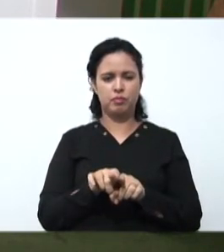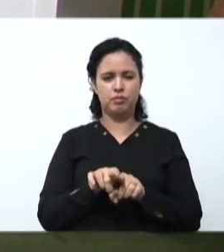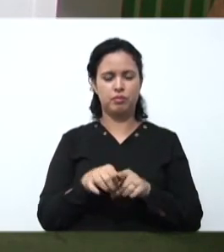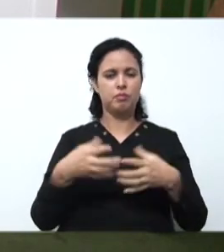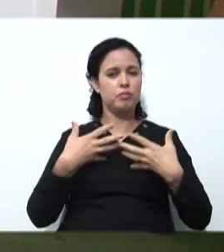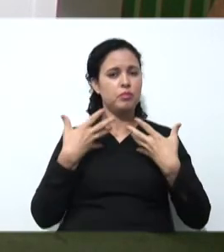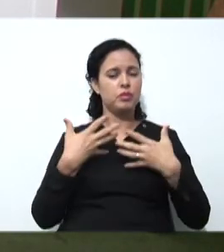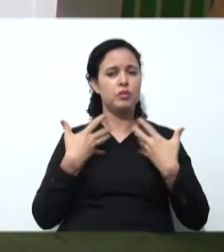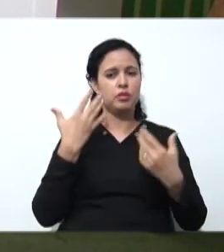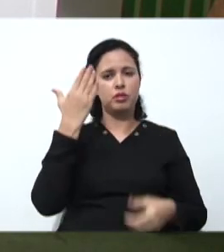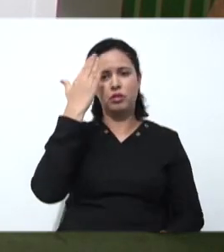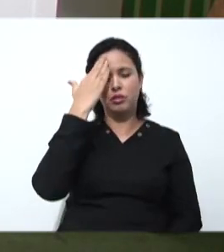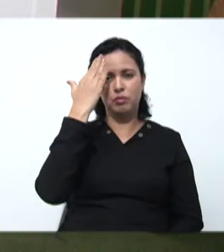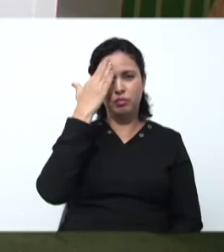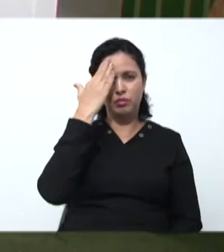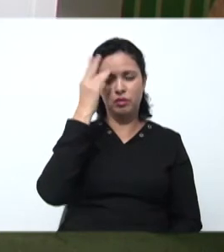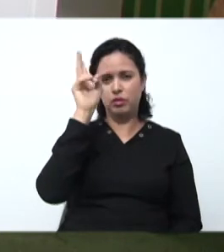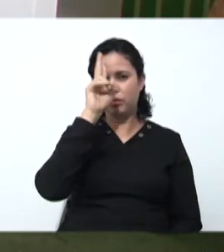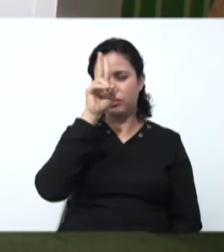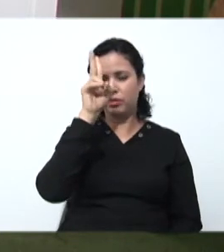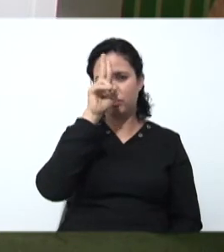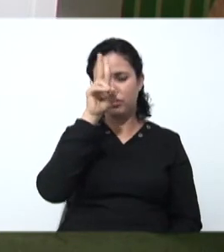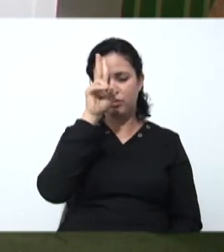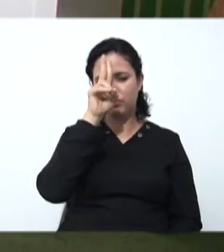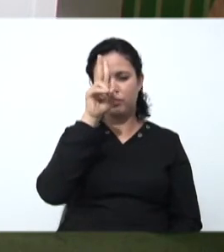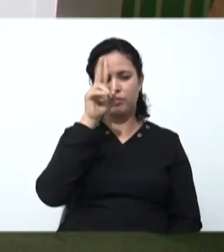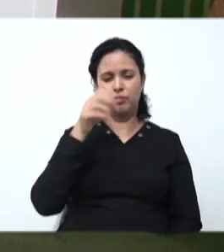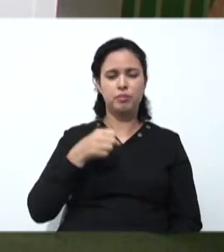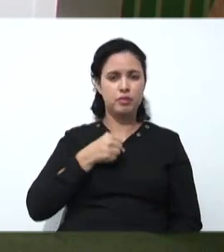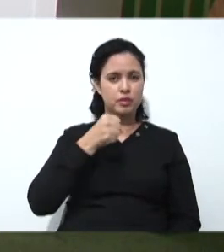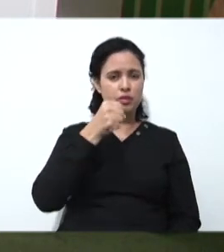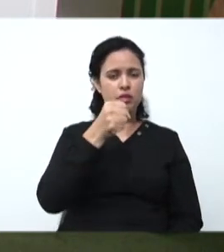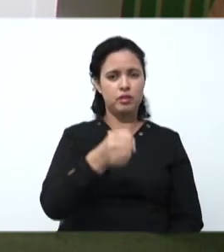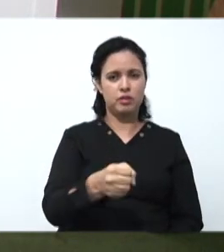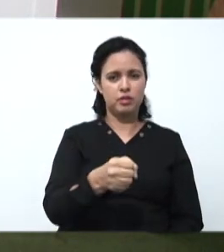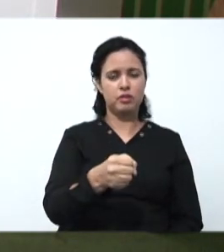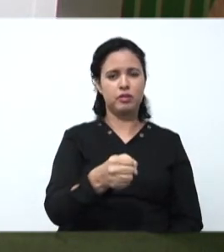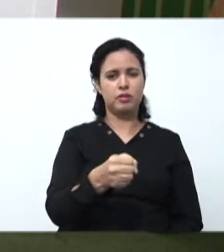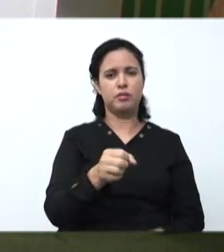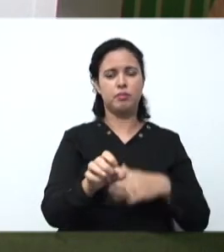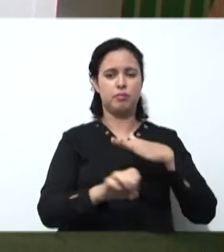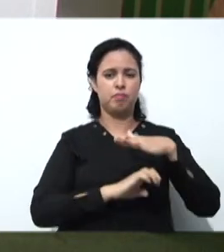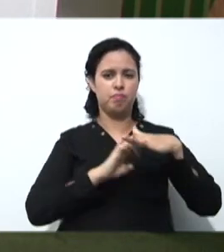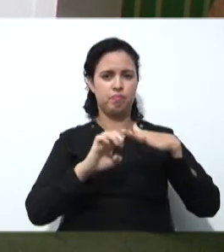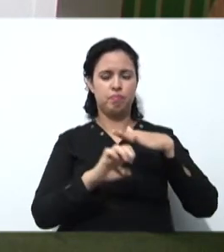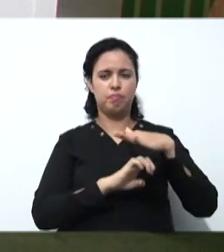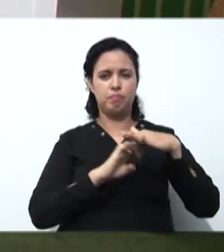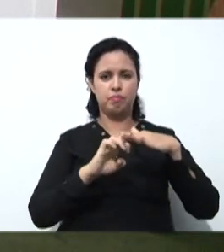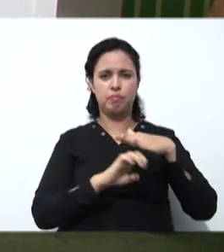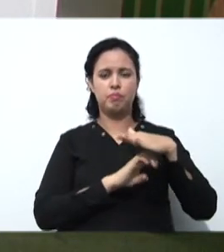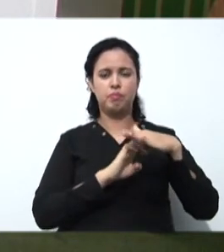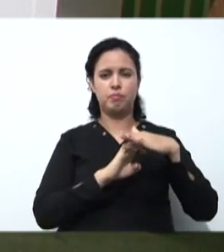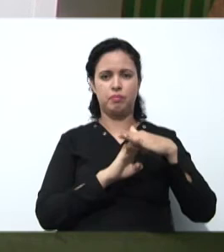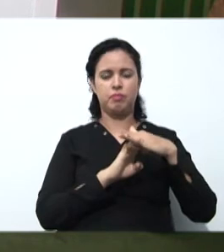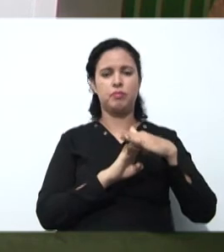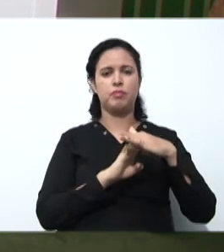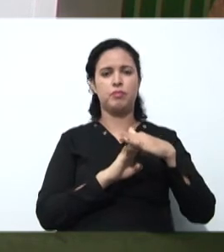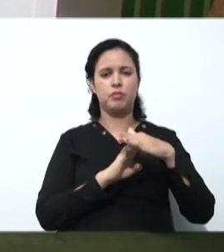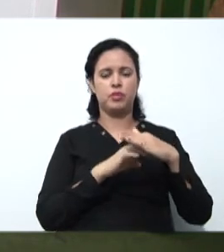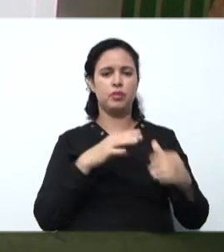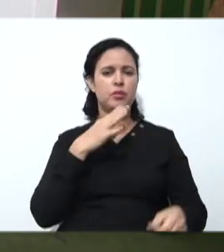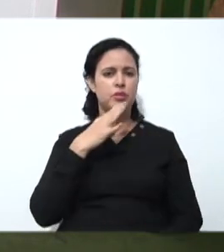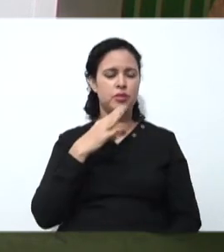empolgante a gente saber de umas histórias assim, né? Você entra numa empresa, às vezes, com um conhecimento limitado, mas na